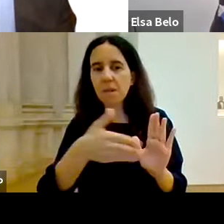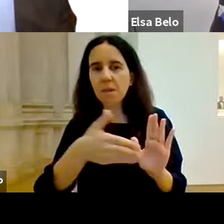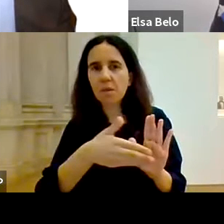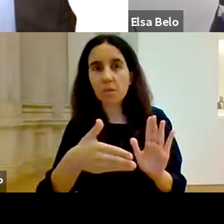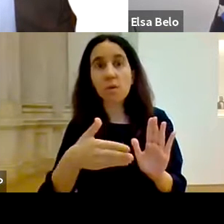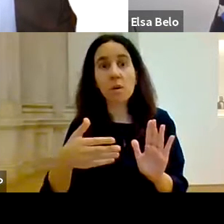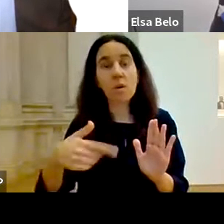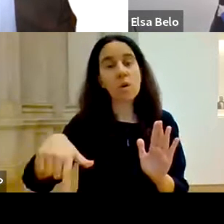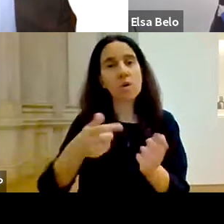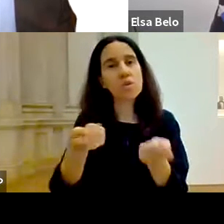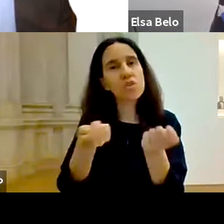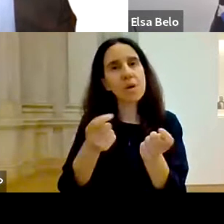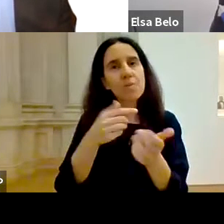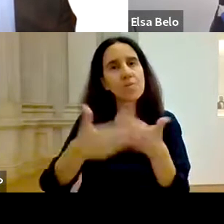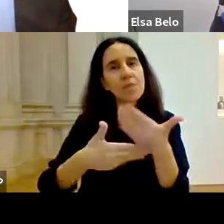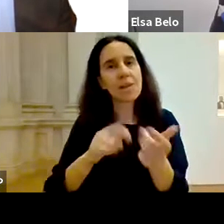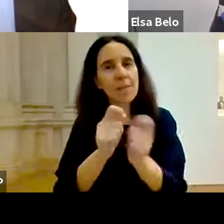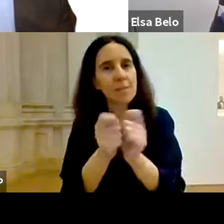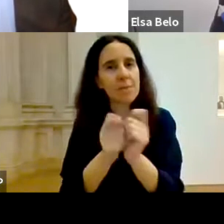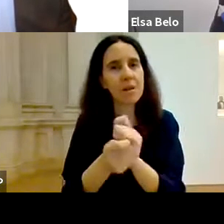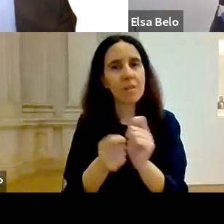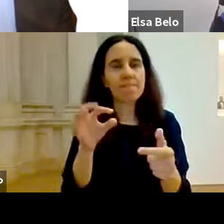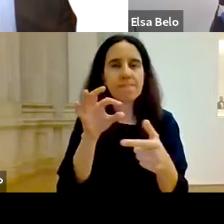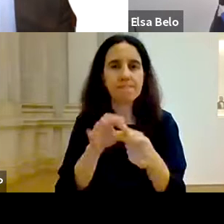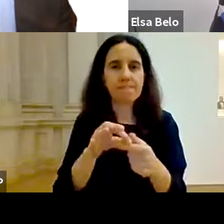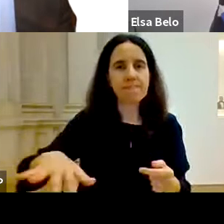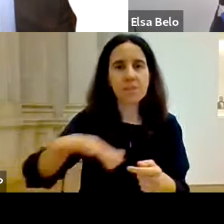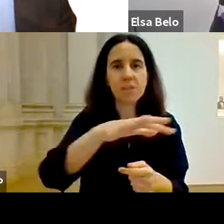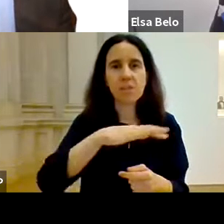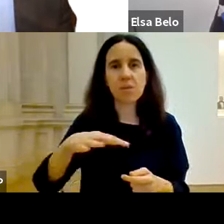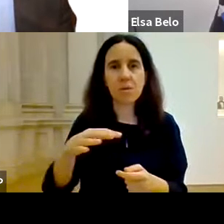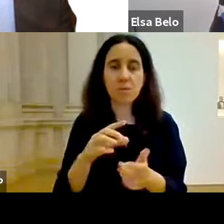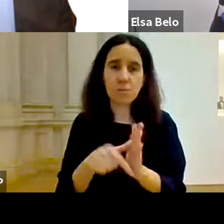processos de gestão também estejam adaptados a esta cultura de gestão por projeto.